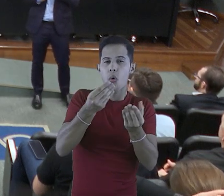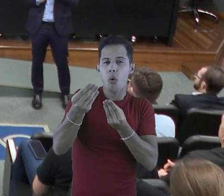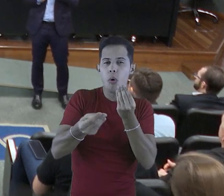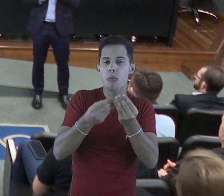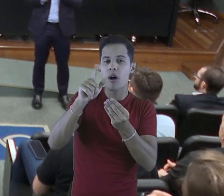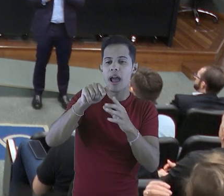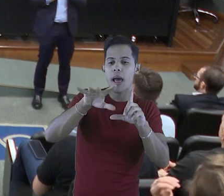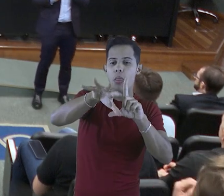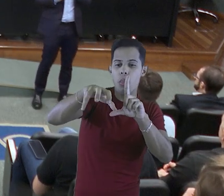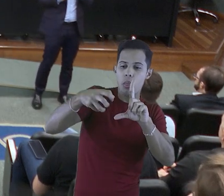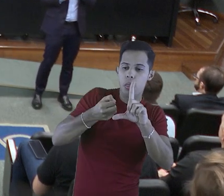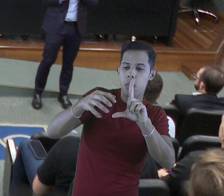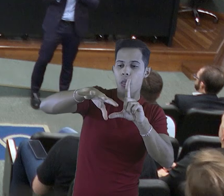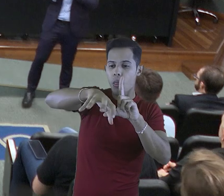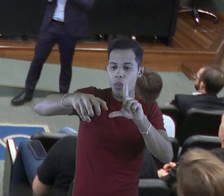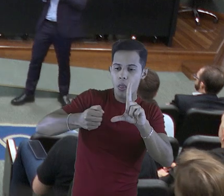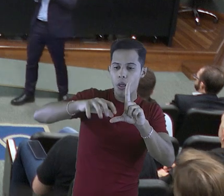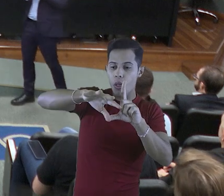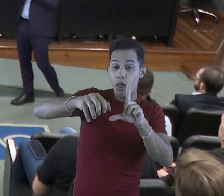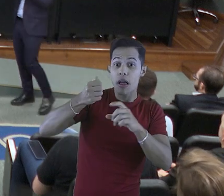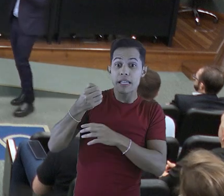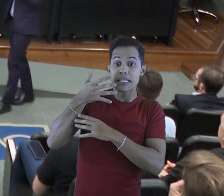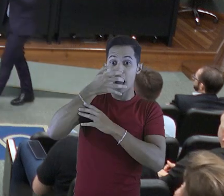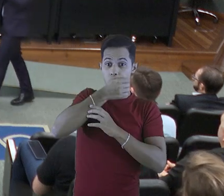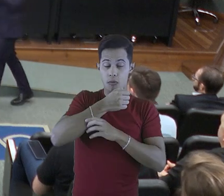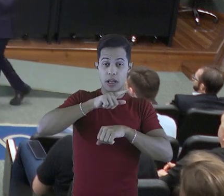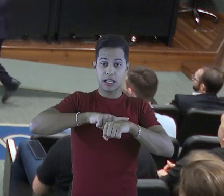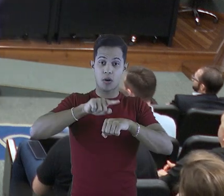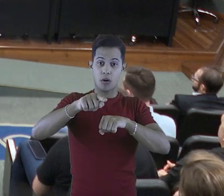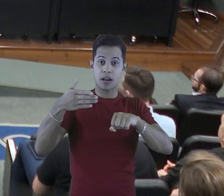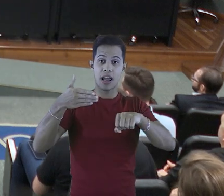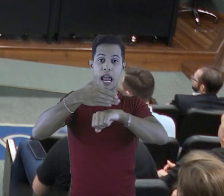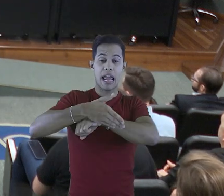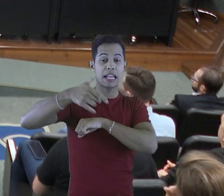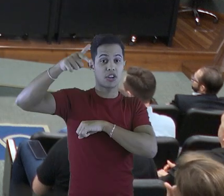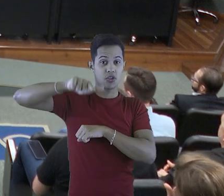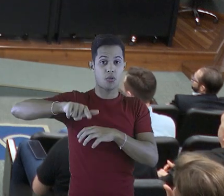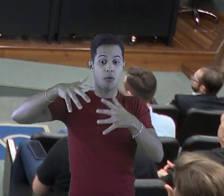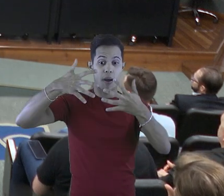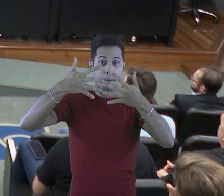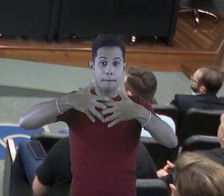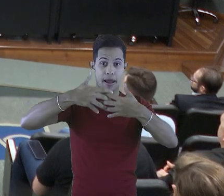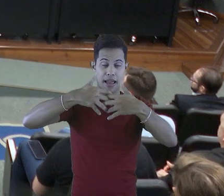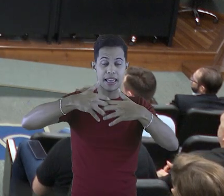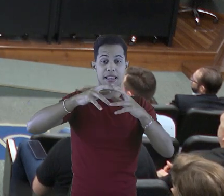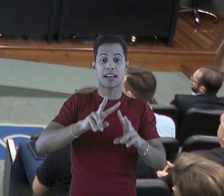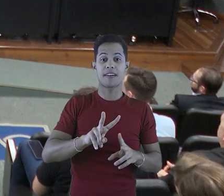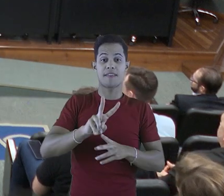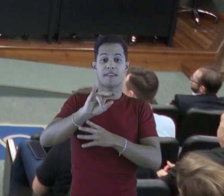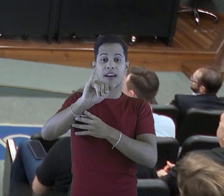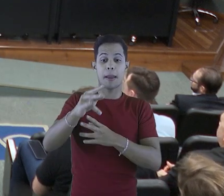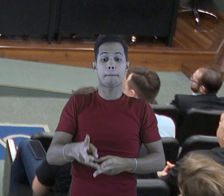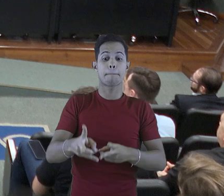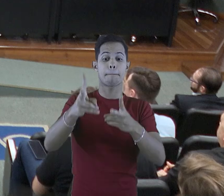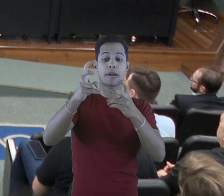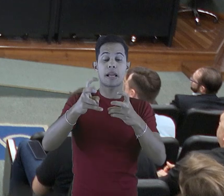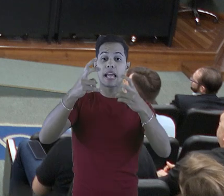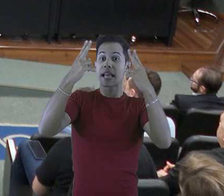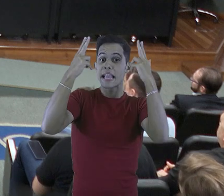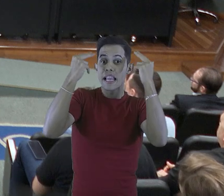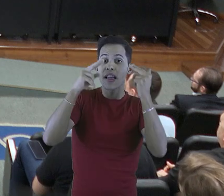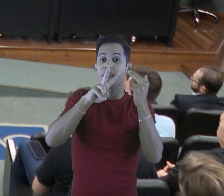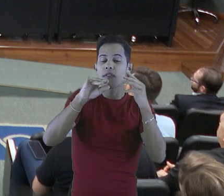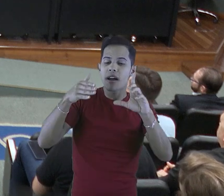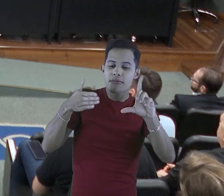armazenados. E quando você entra de novo, a máquina te identifica e naturalmente te